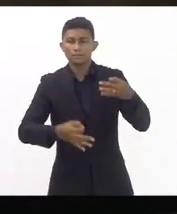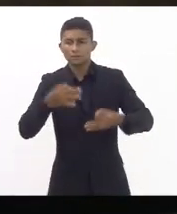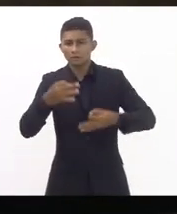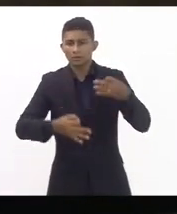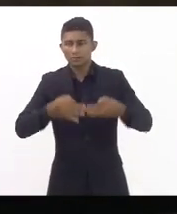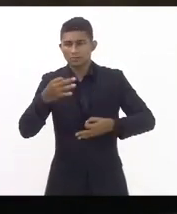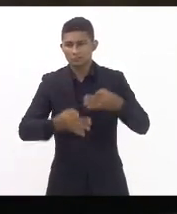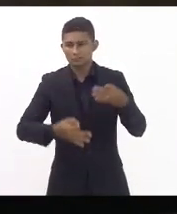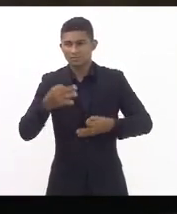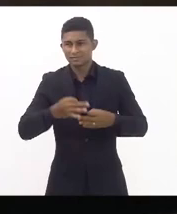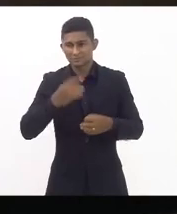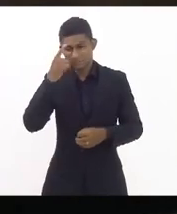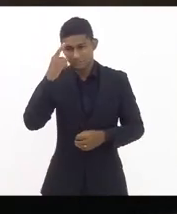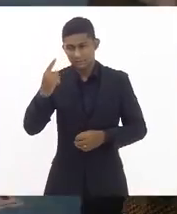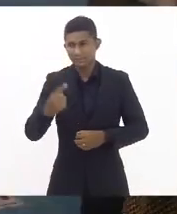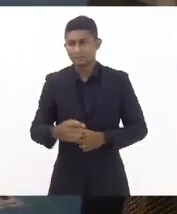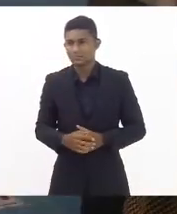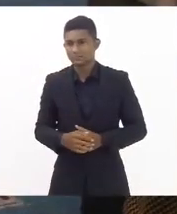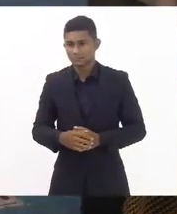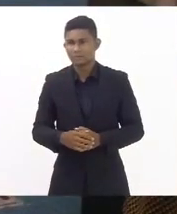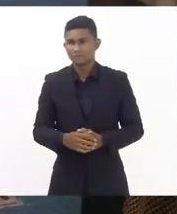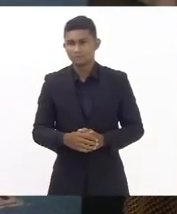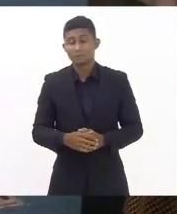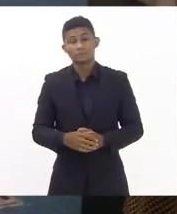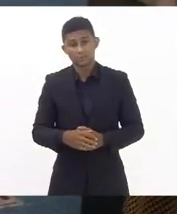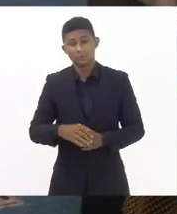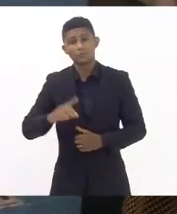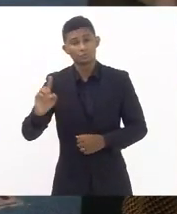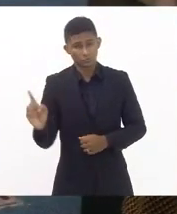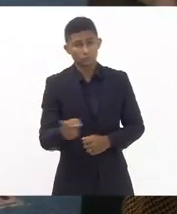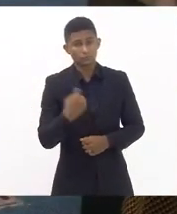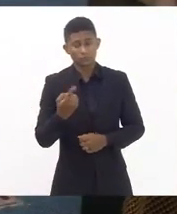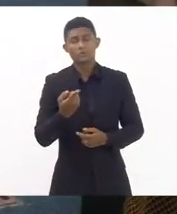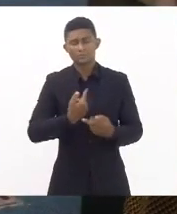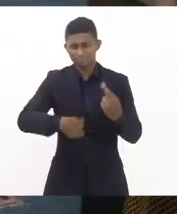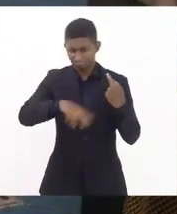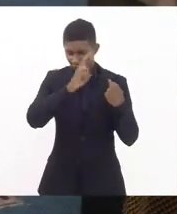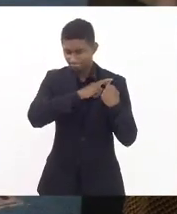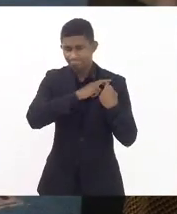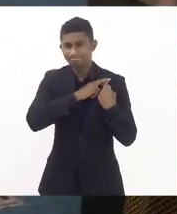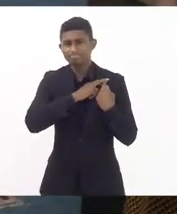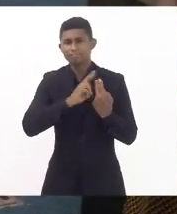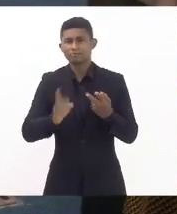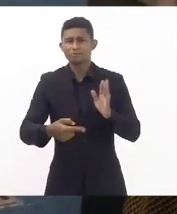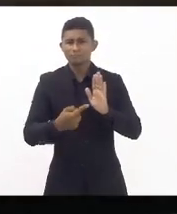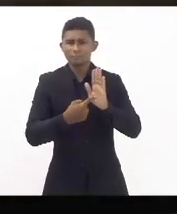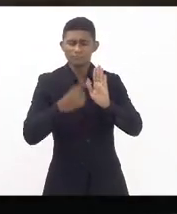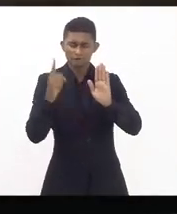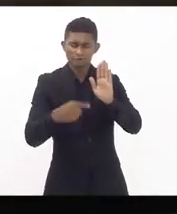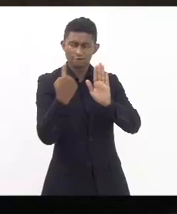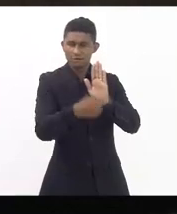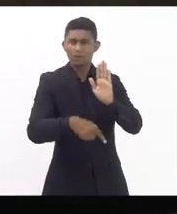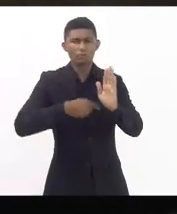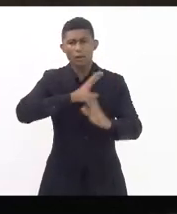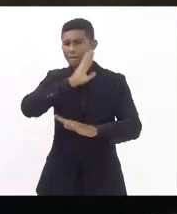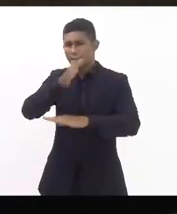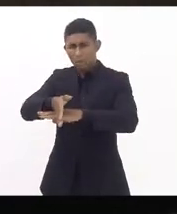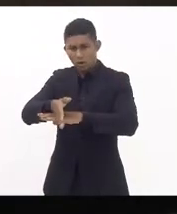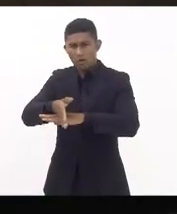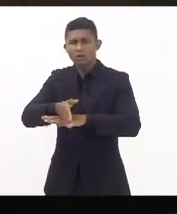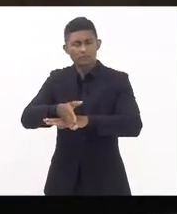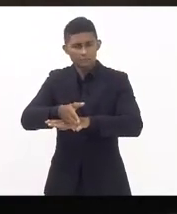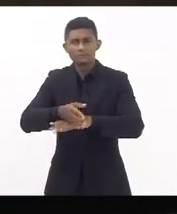nós temos aqui, sim, o compromisso de derrubar esse voto, seja ele